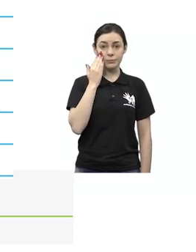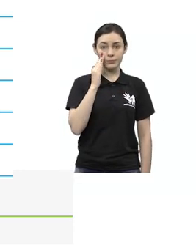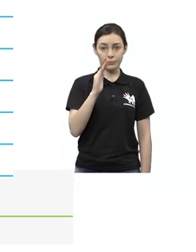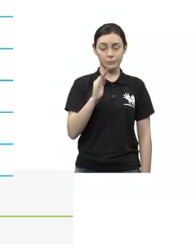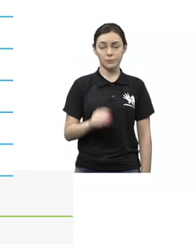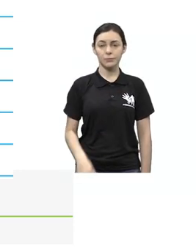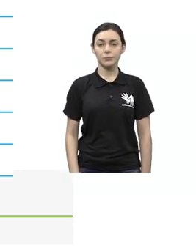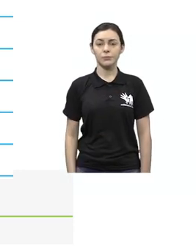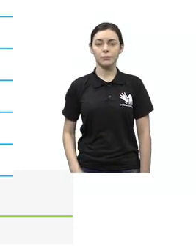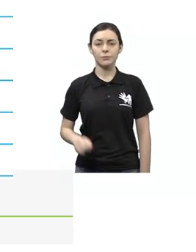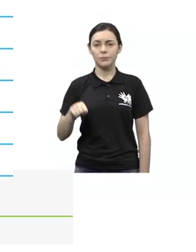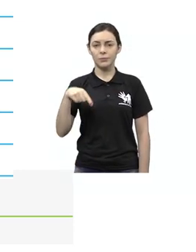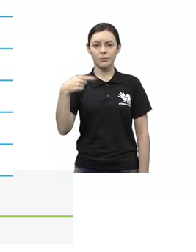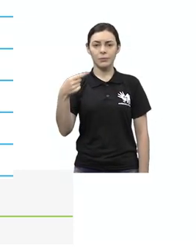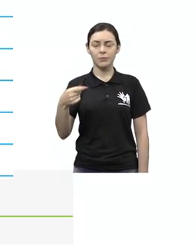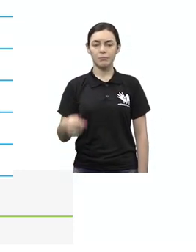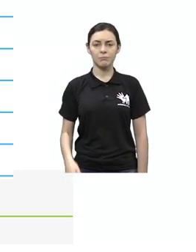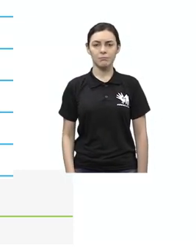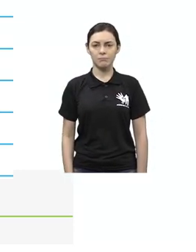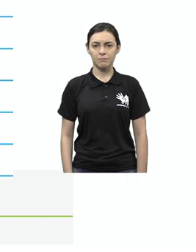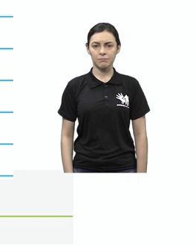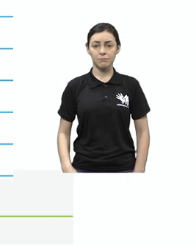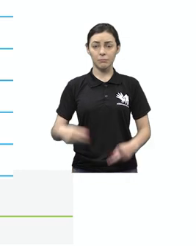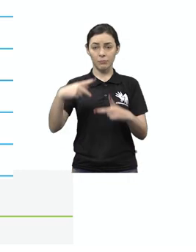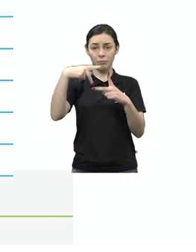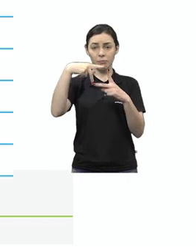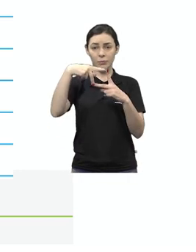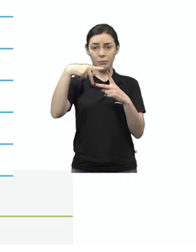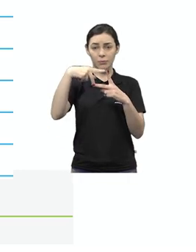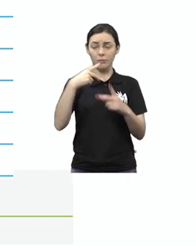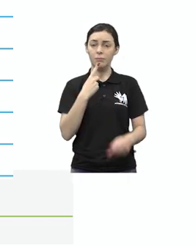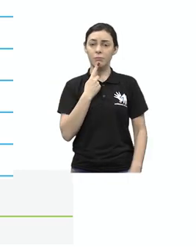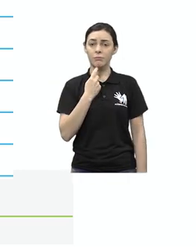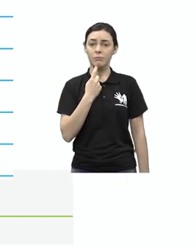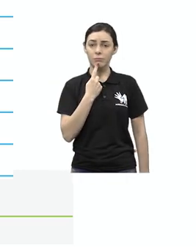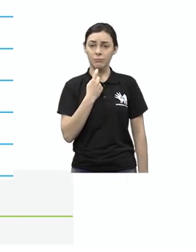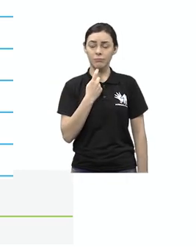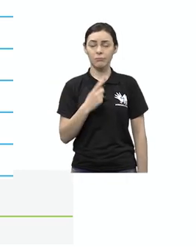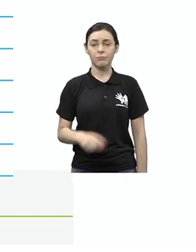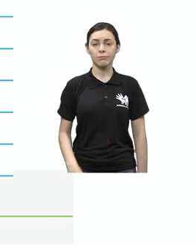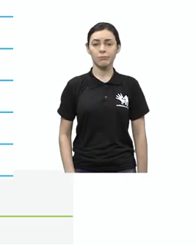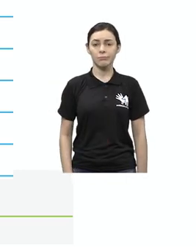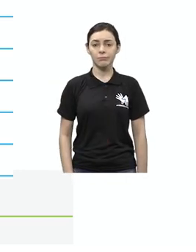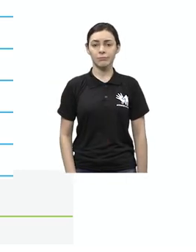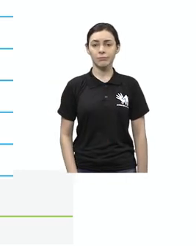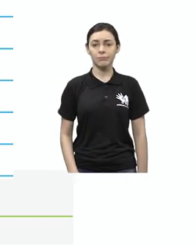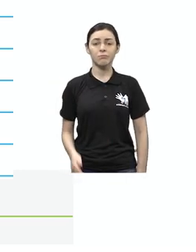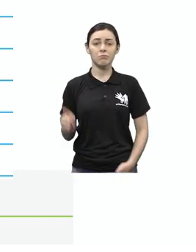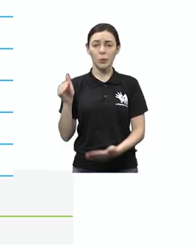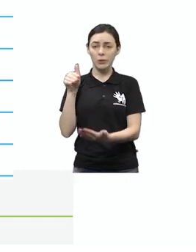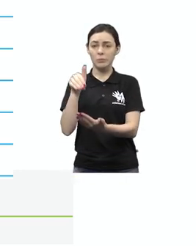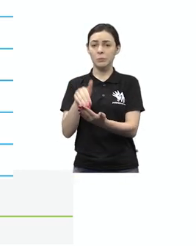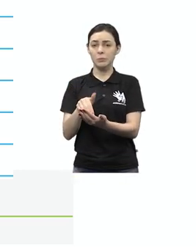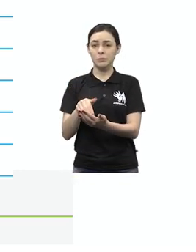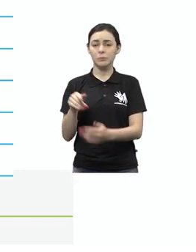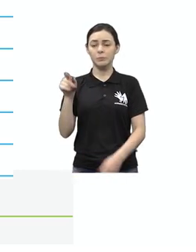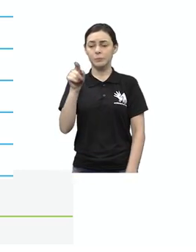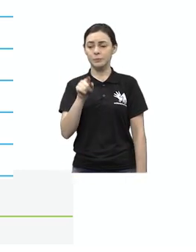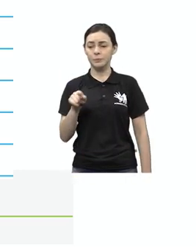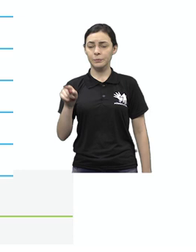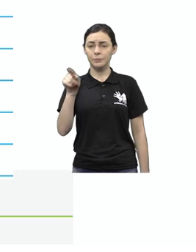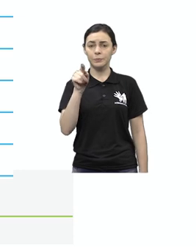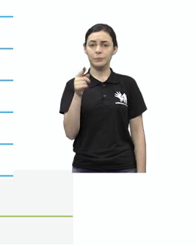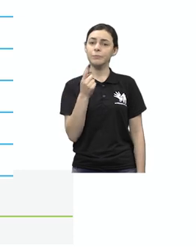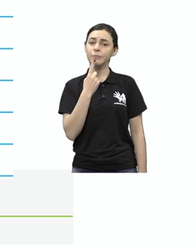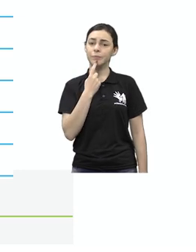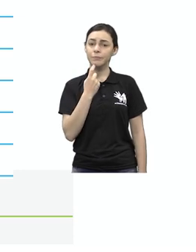círculo azul. O próximo da sequência será o quadrado vermelho. E para